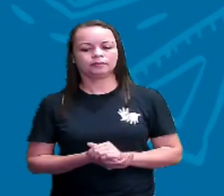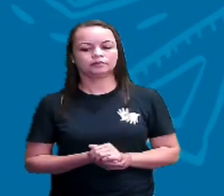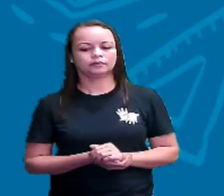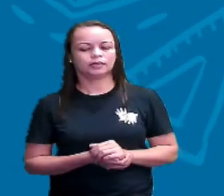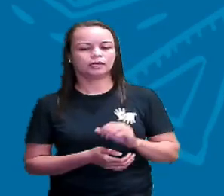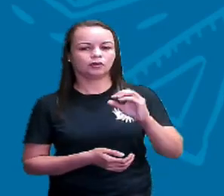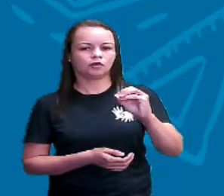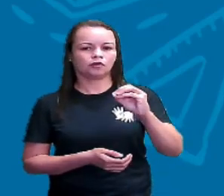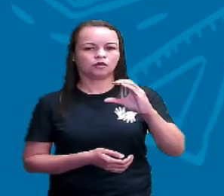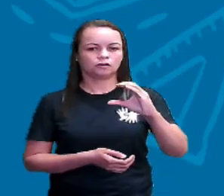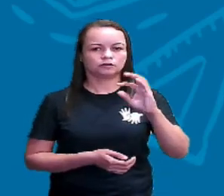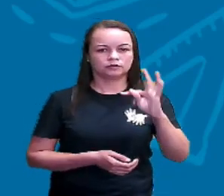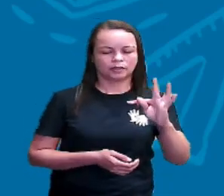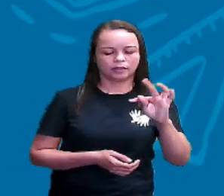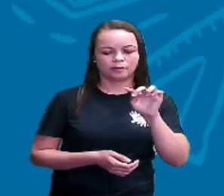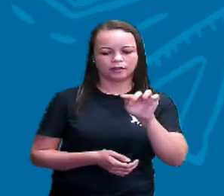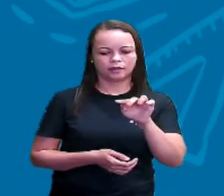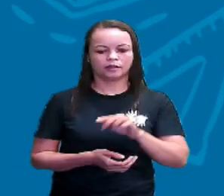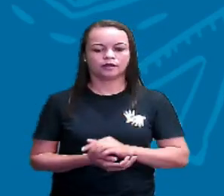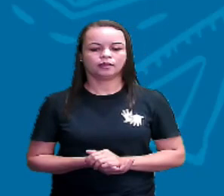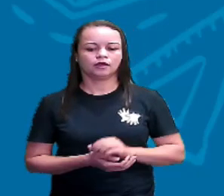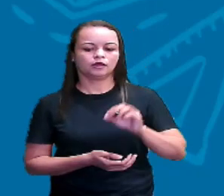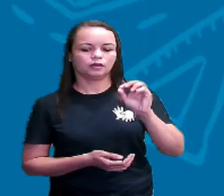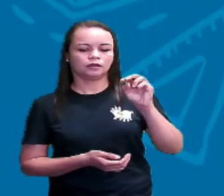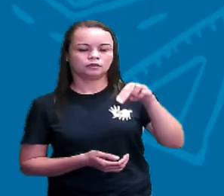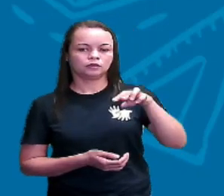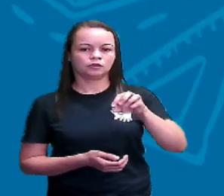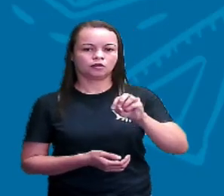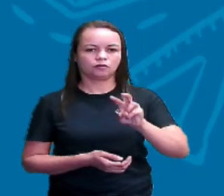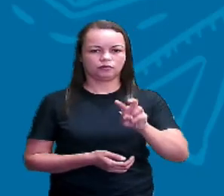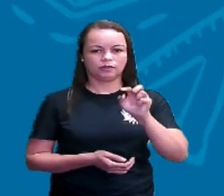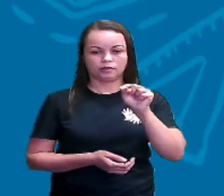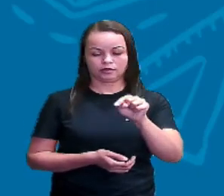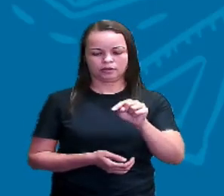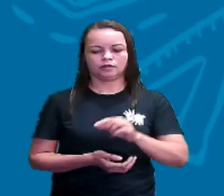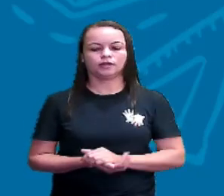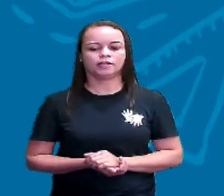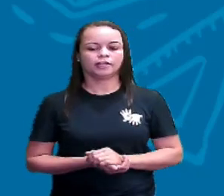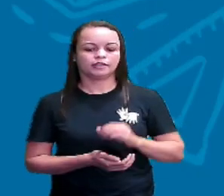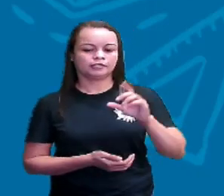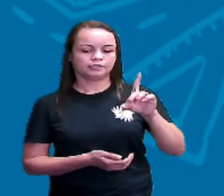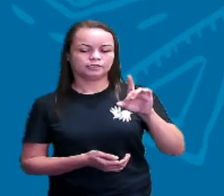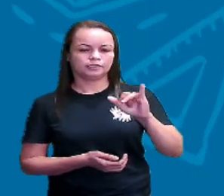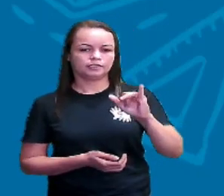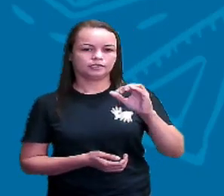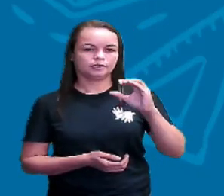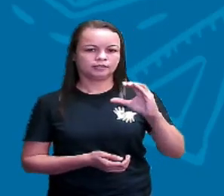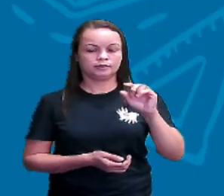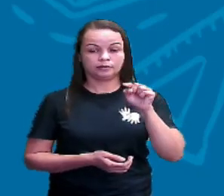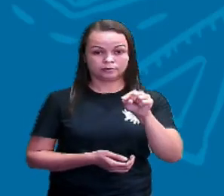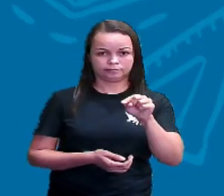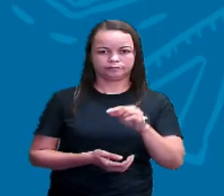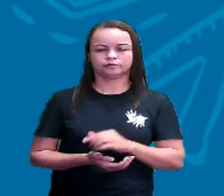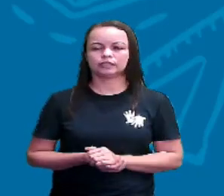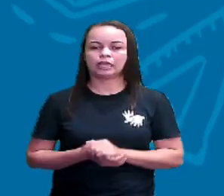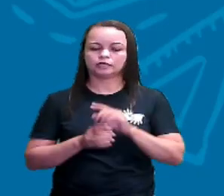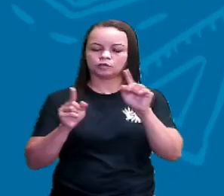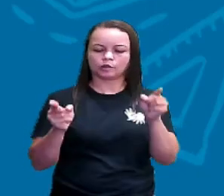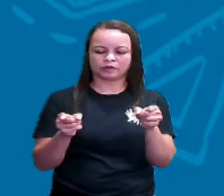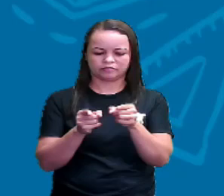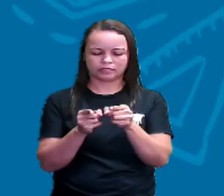T. Novembro, até a letra V. E dezembro, até a letra C. Essas são as